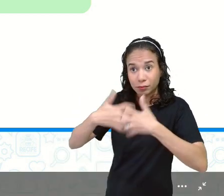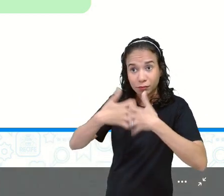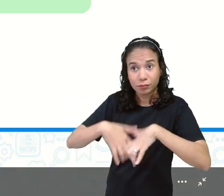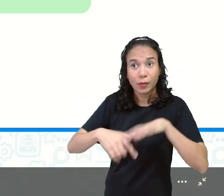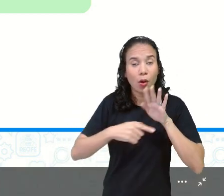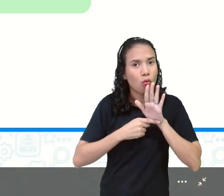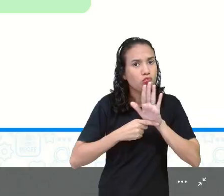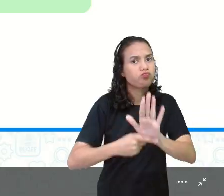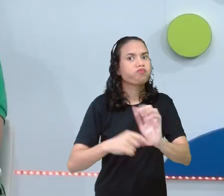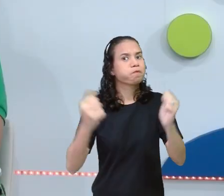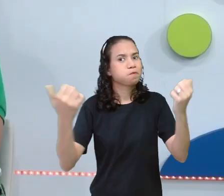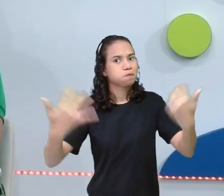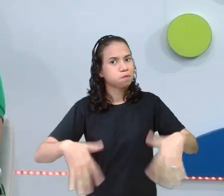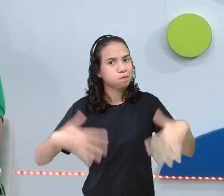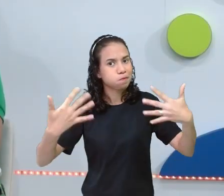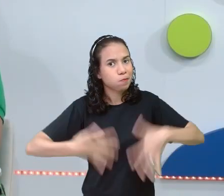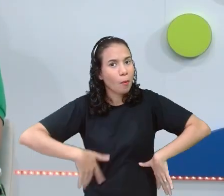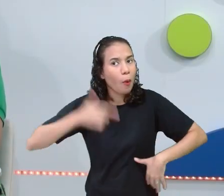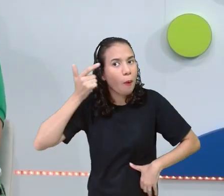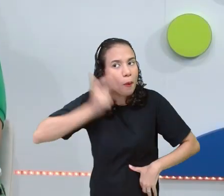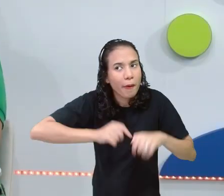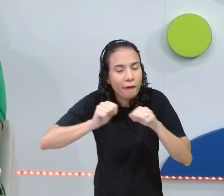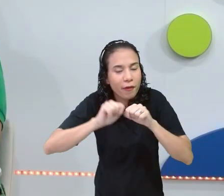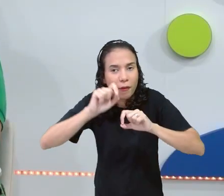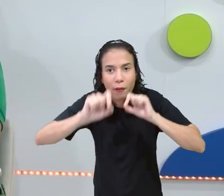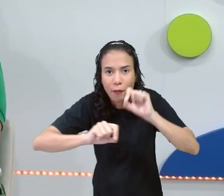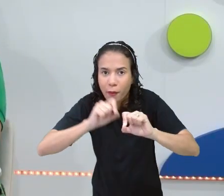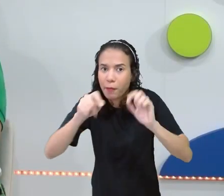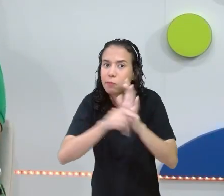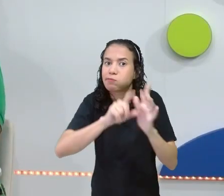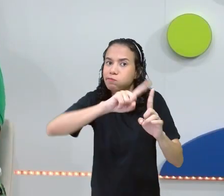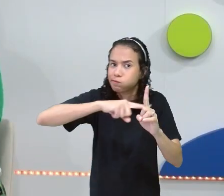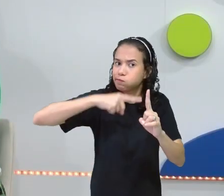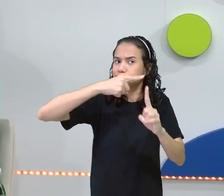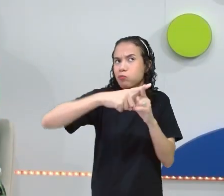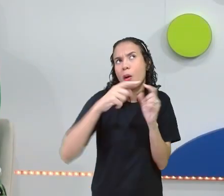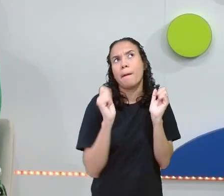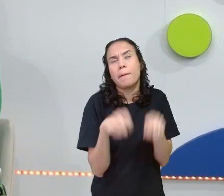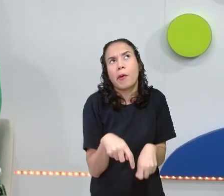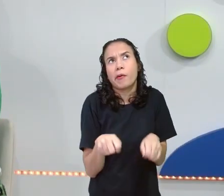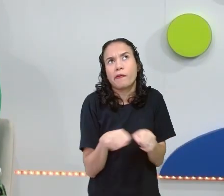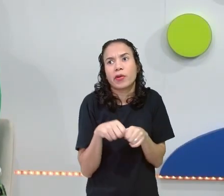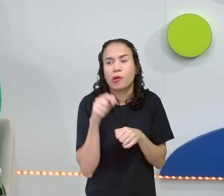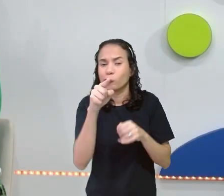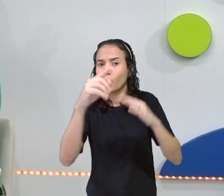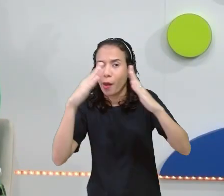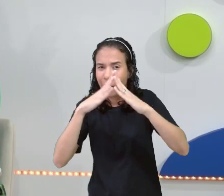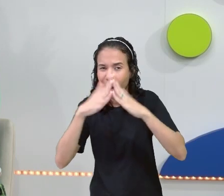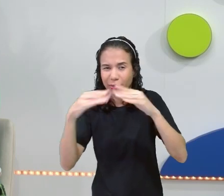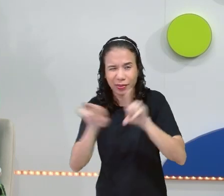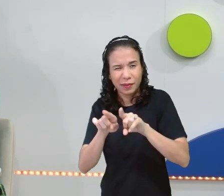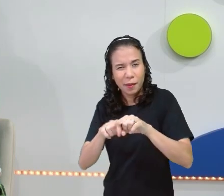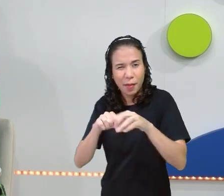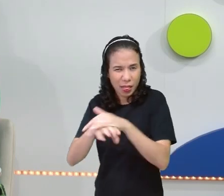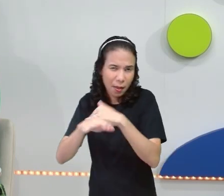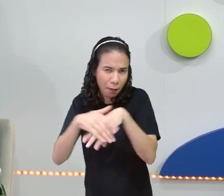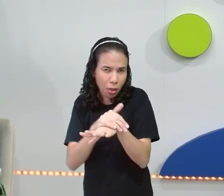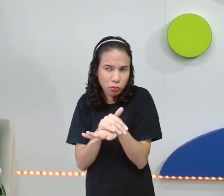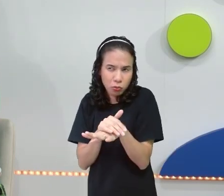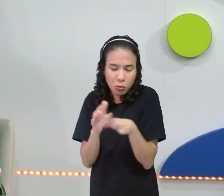muito poder fazer justamente as adições. E você pode fazer sua caixinha aí em casa. Pega uma caixa de sapato.